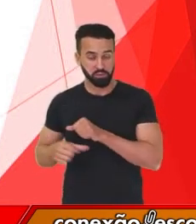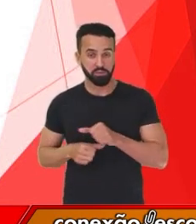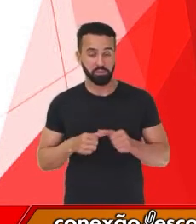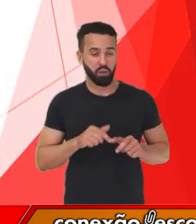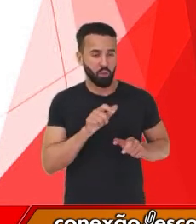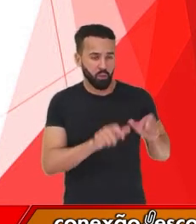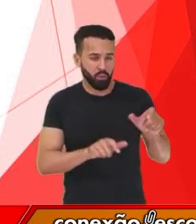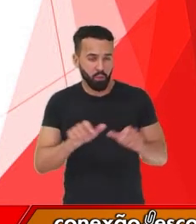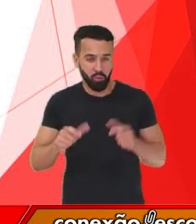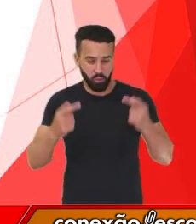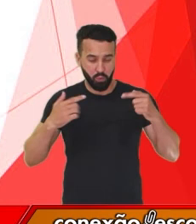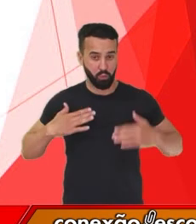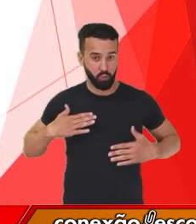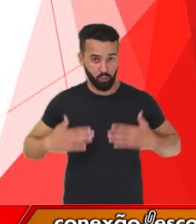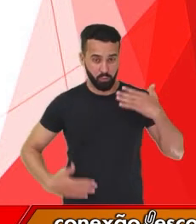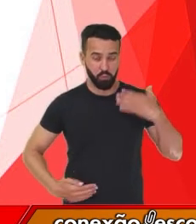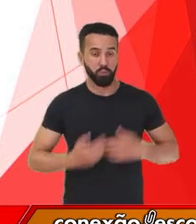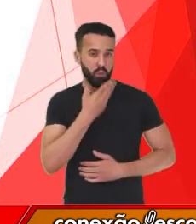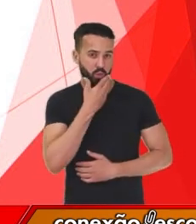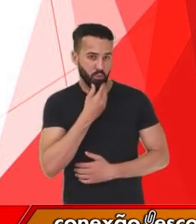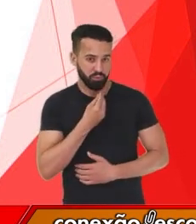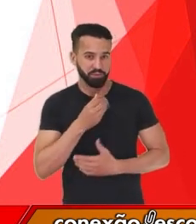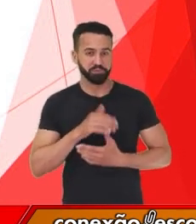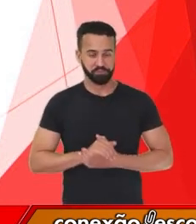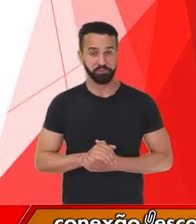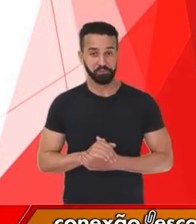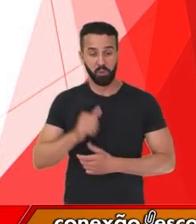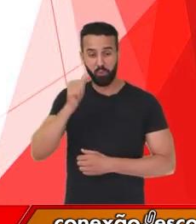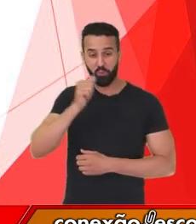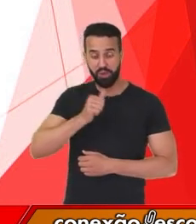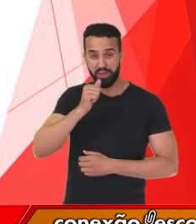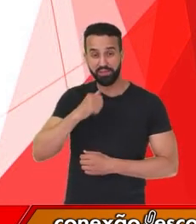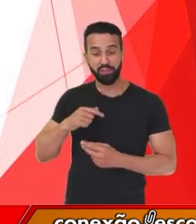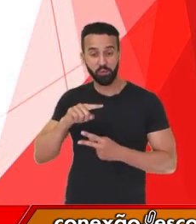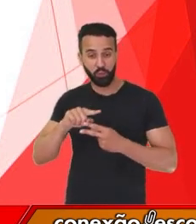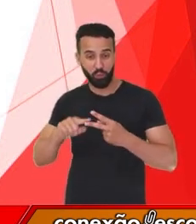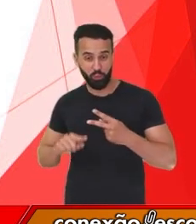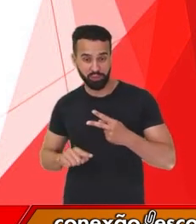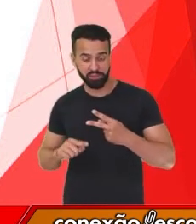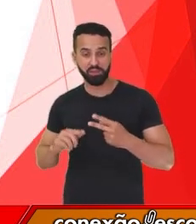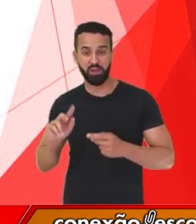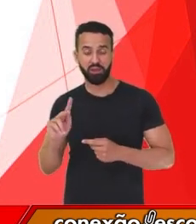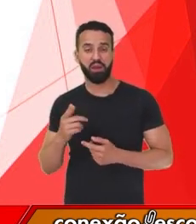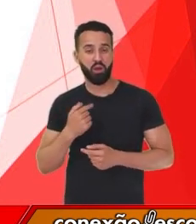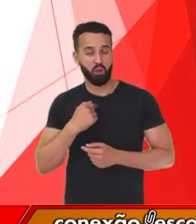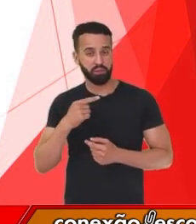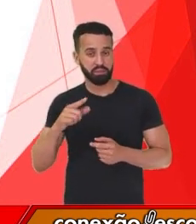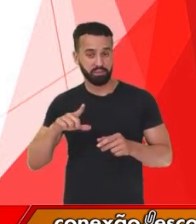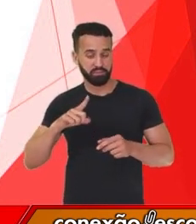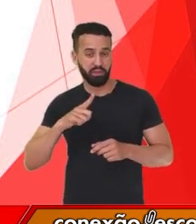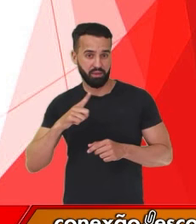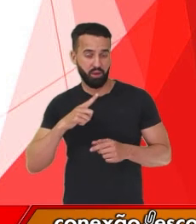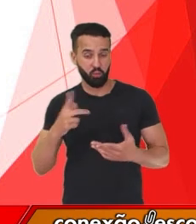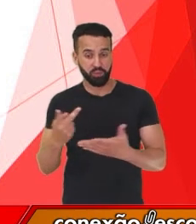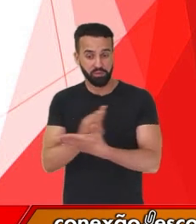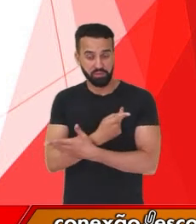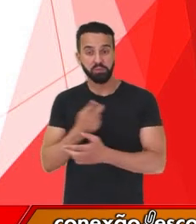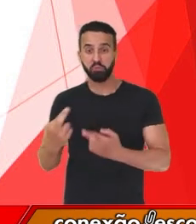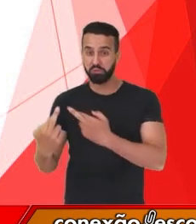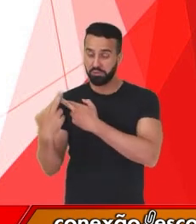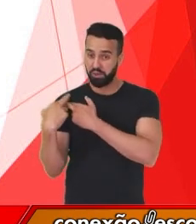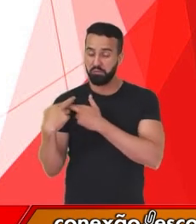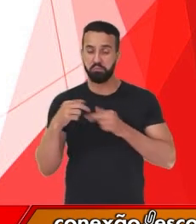garotos. Em relação às garotas, há 2 hormônios produzidos nos ovários, também responsáveis por